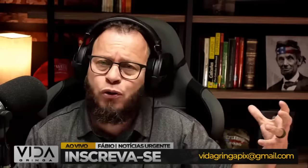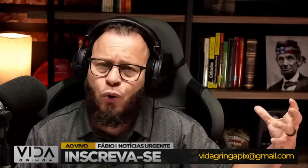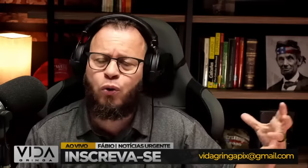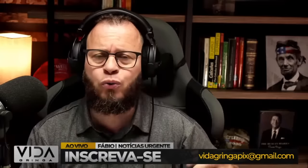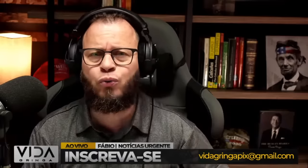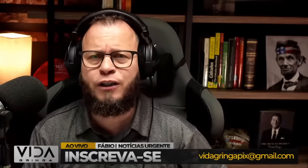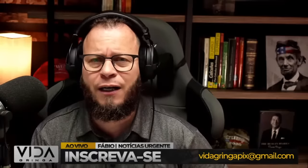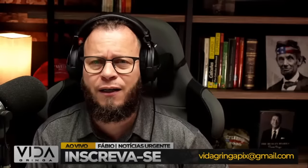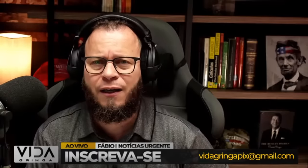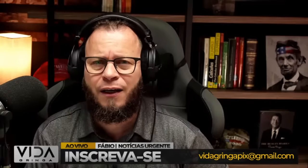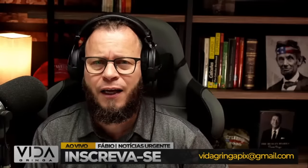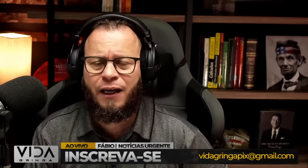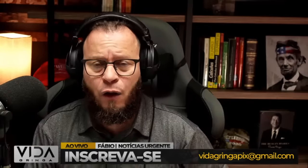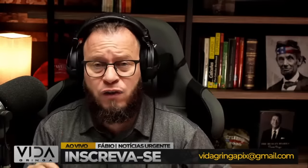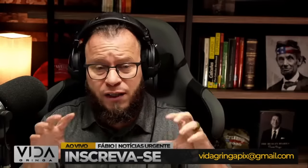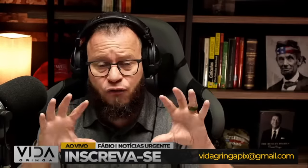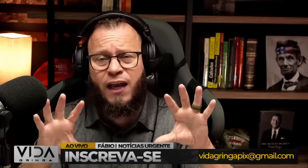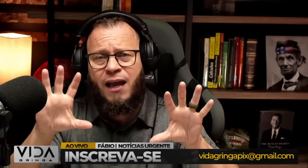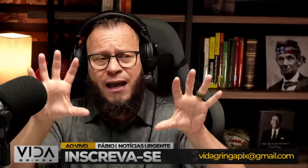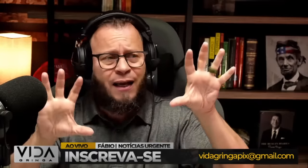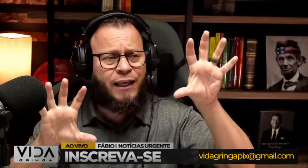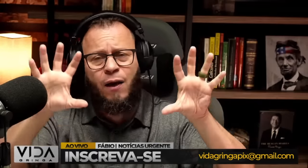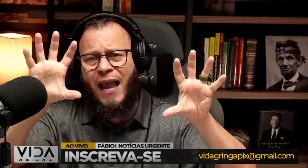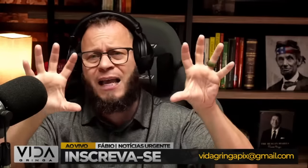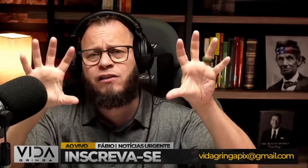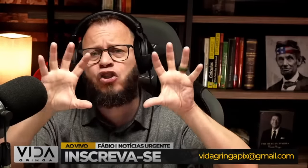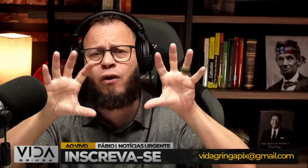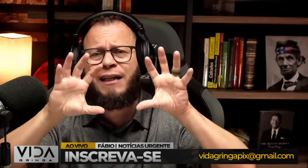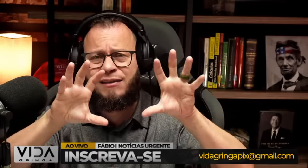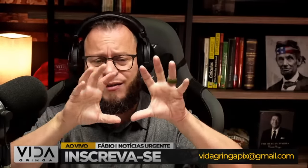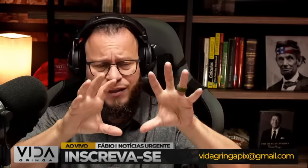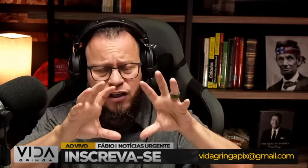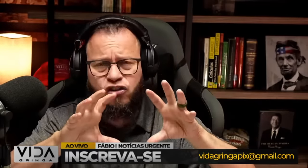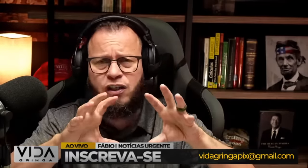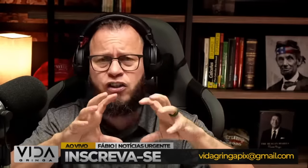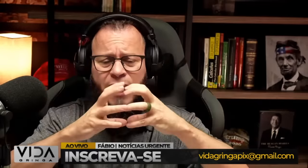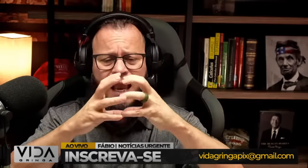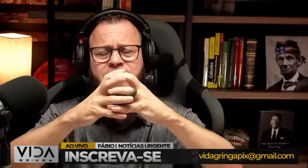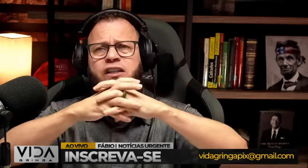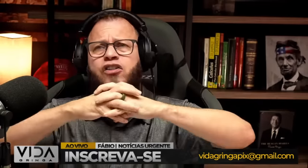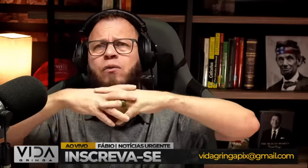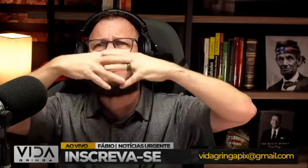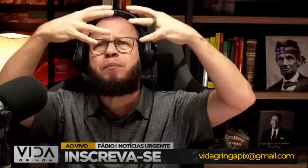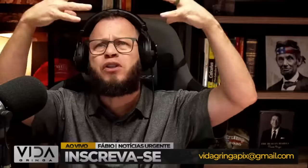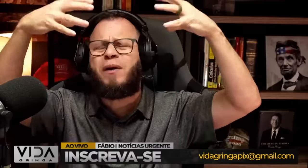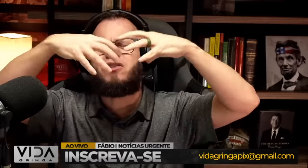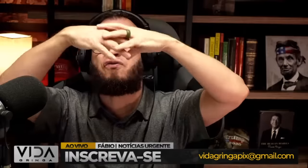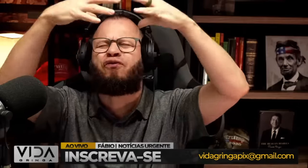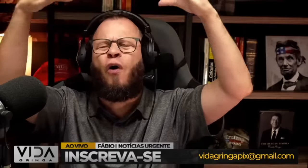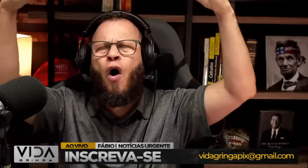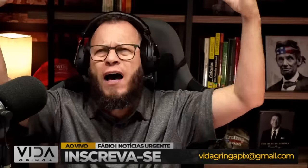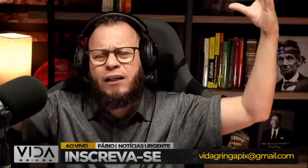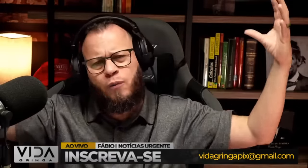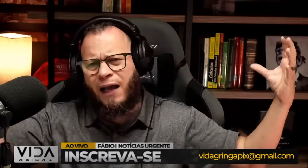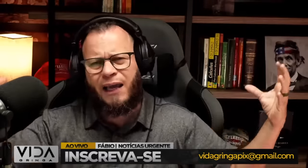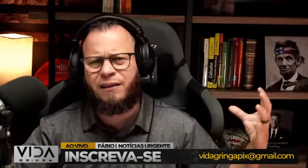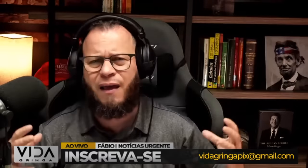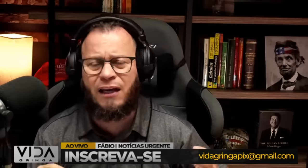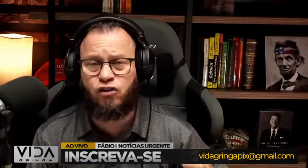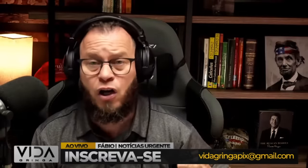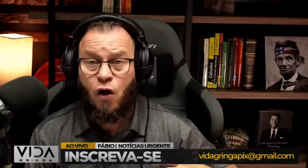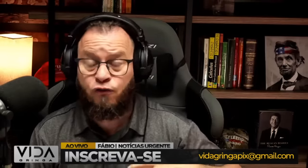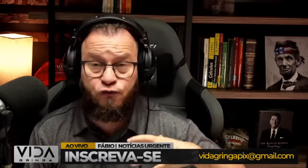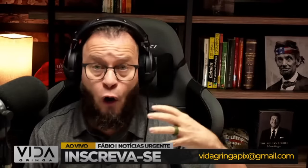tipo de tortura então você vê que esses jornas istas eles estão simplesmente fora de uma